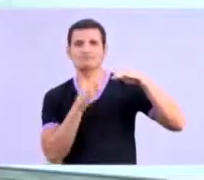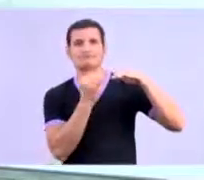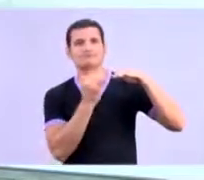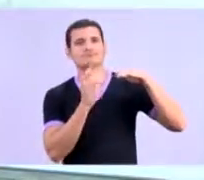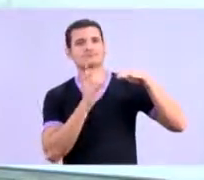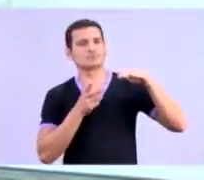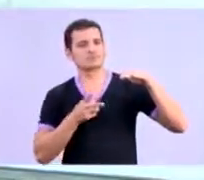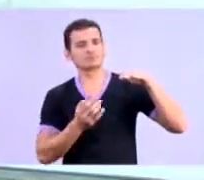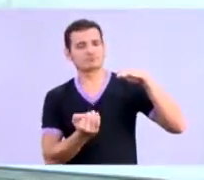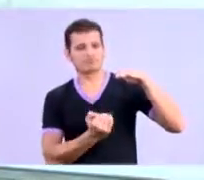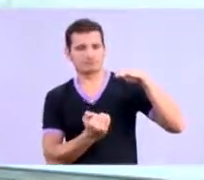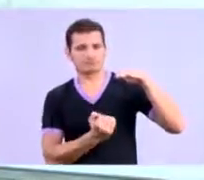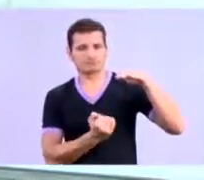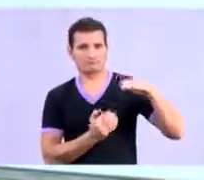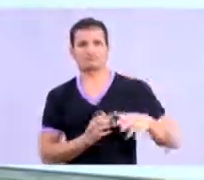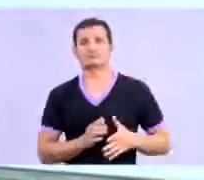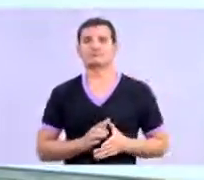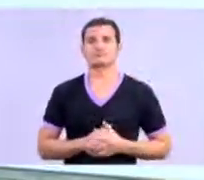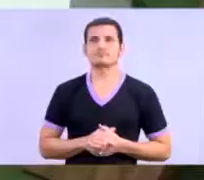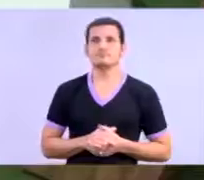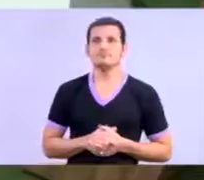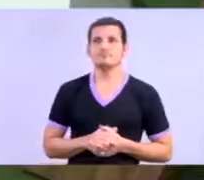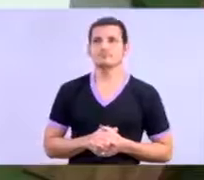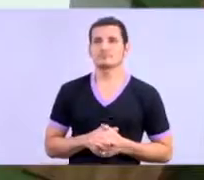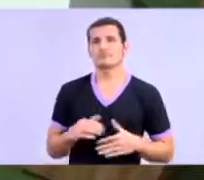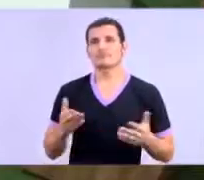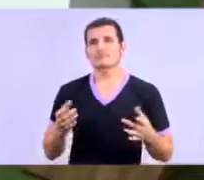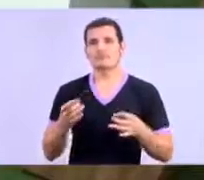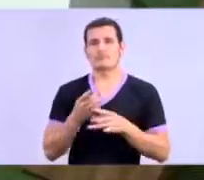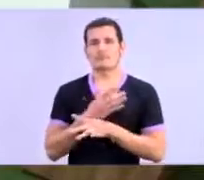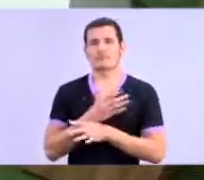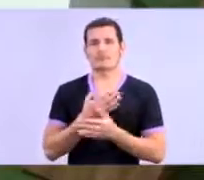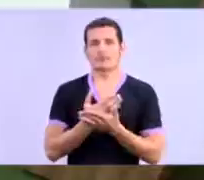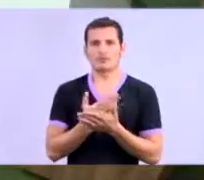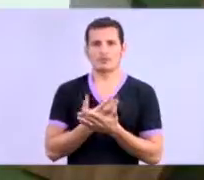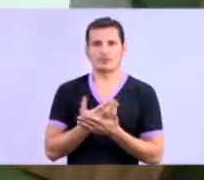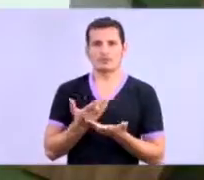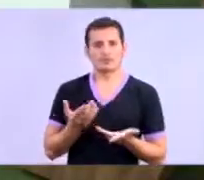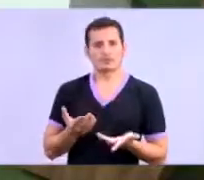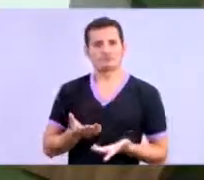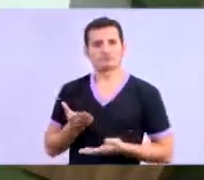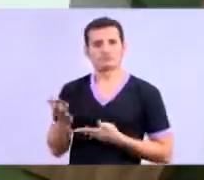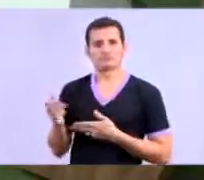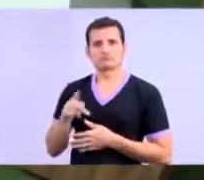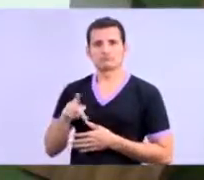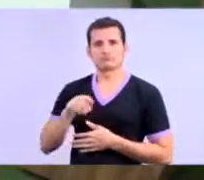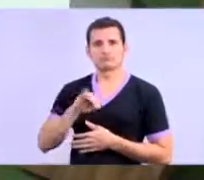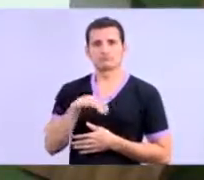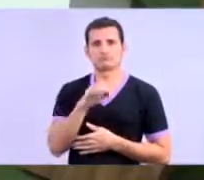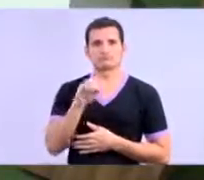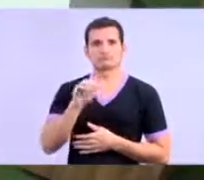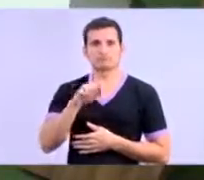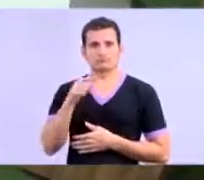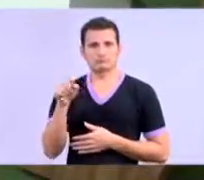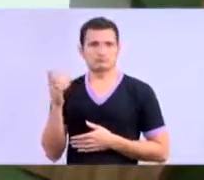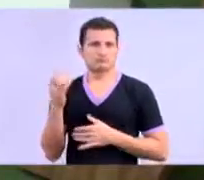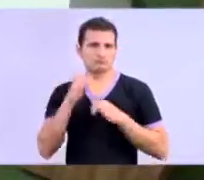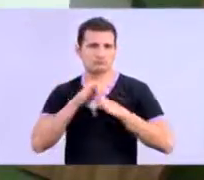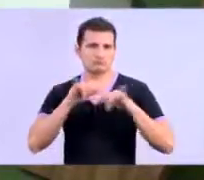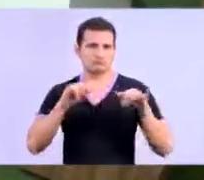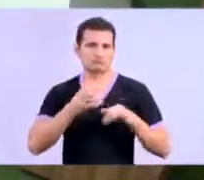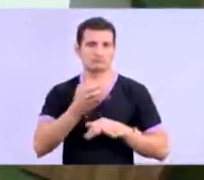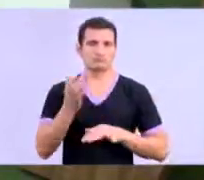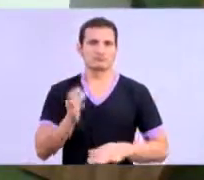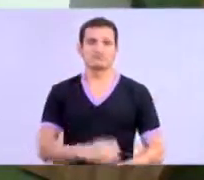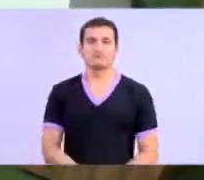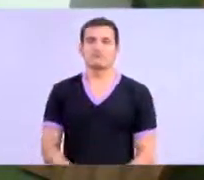correto? E aí, com isso, a gente finaliza a nossa aula. Eu passo a palavra para o professor João Batista, que tem um recado para vocês. Perfeito.